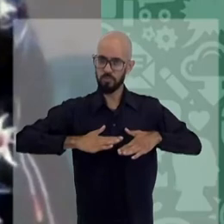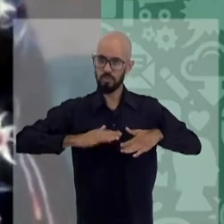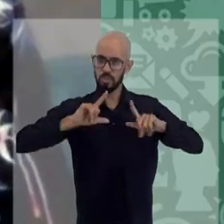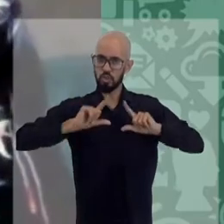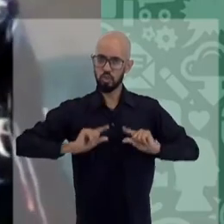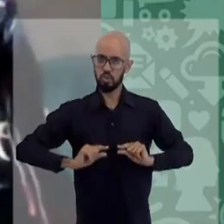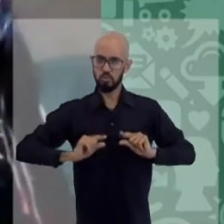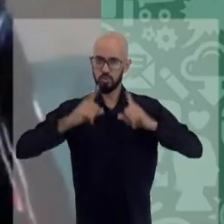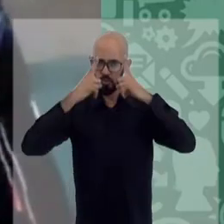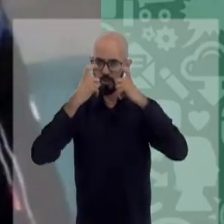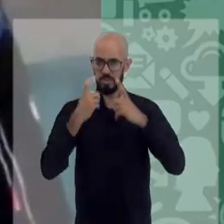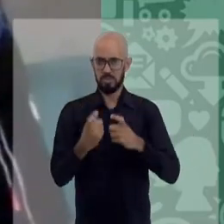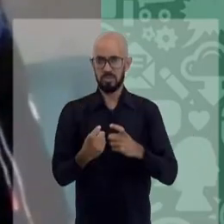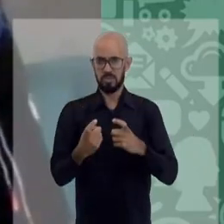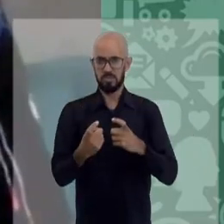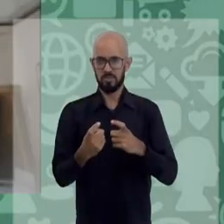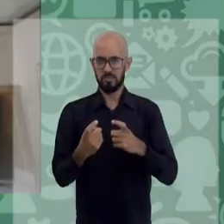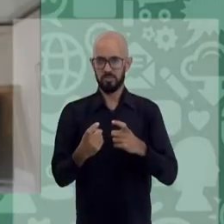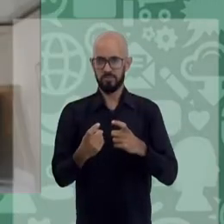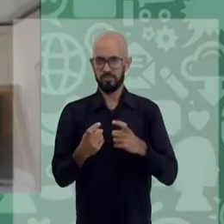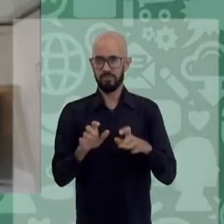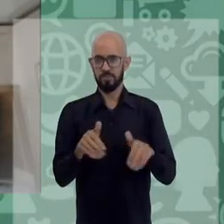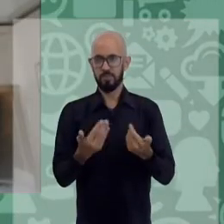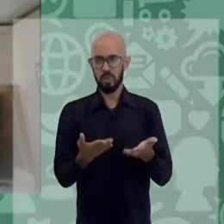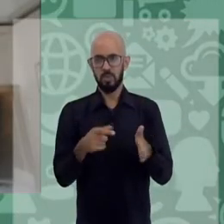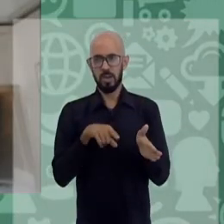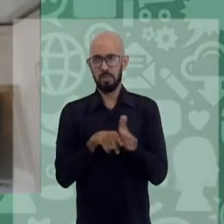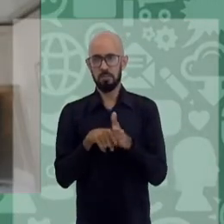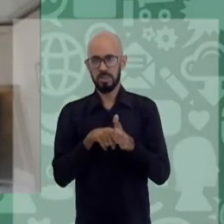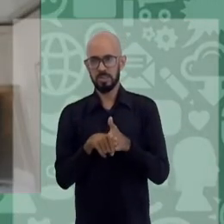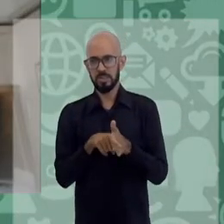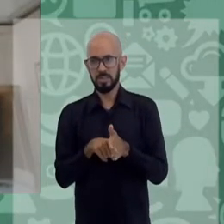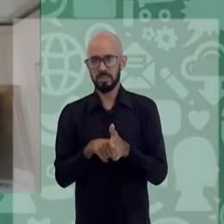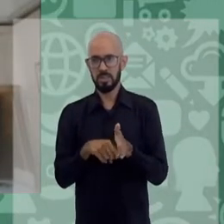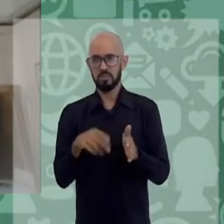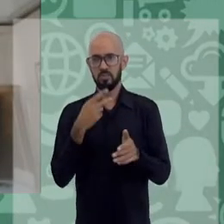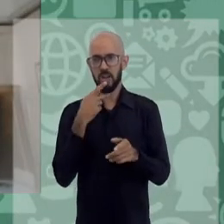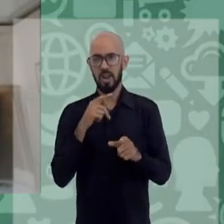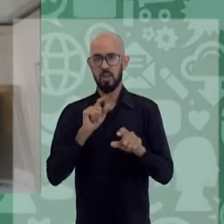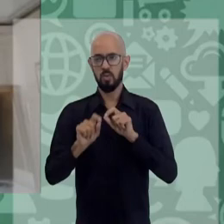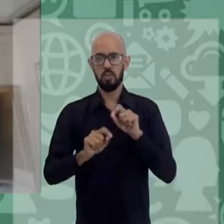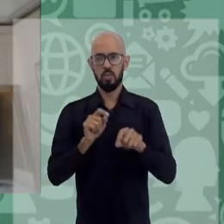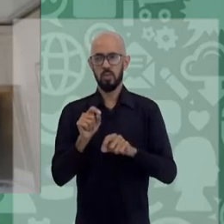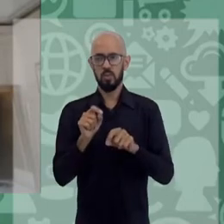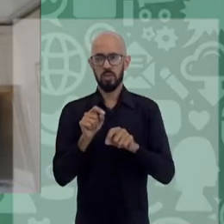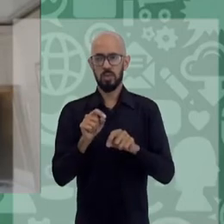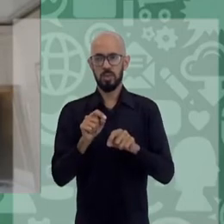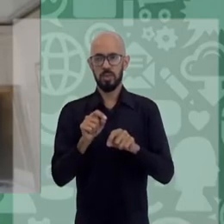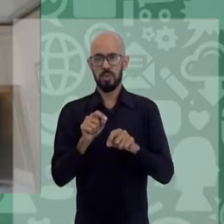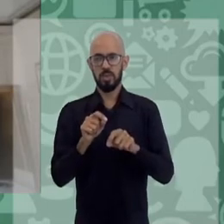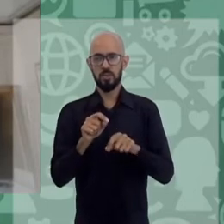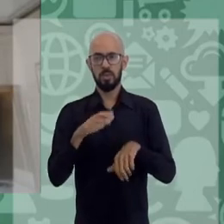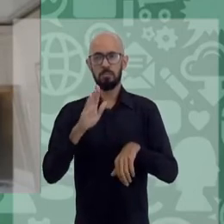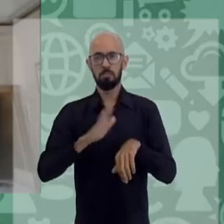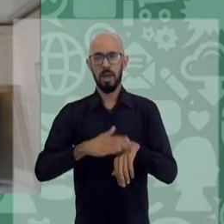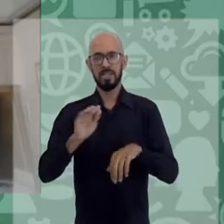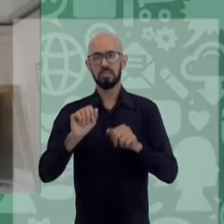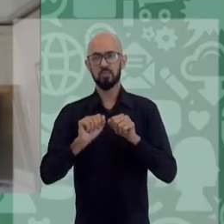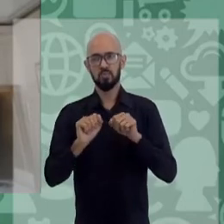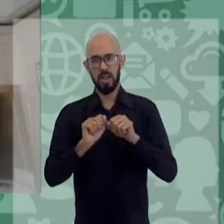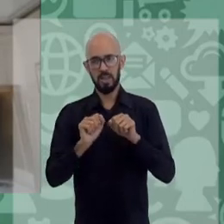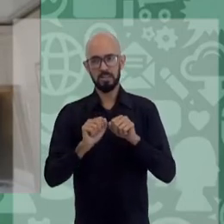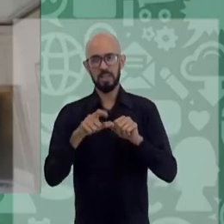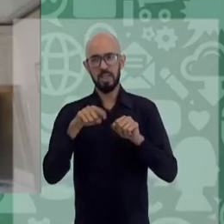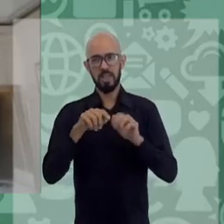menos agressivo quando você se posiciona politicamente. O que mais chamou a atenção na pesquisa são as agendas e as causas que mais mobilizam esses